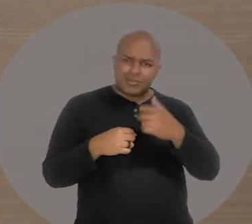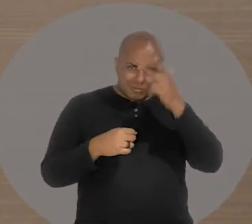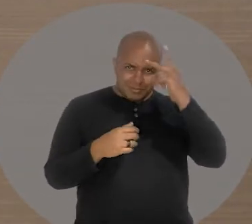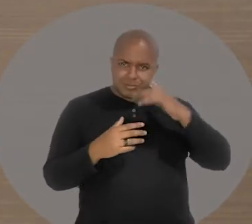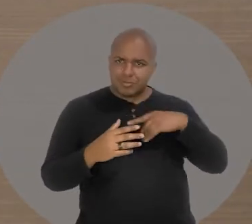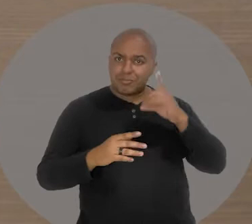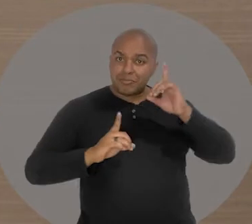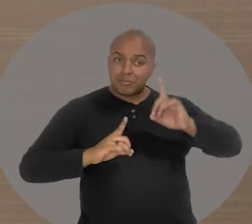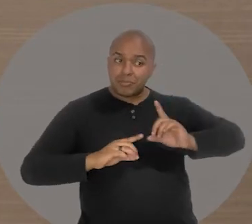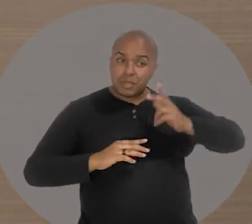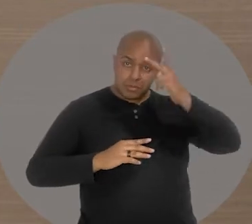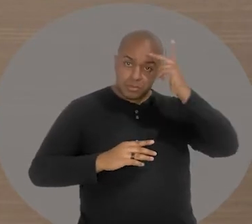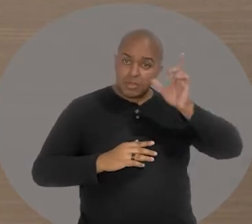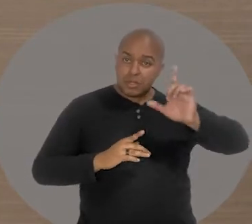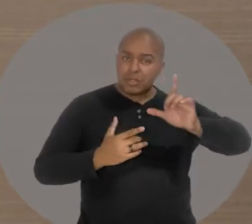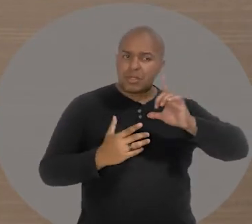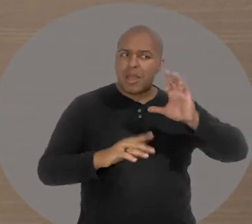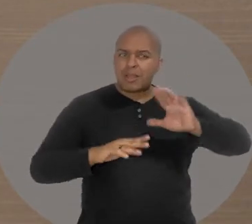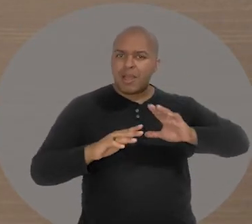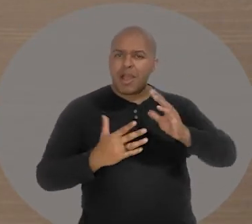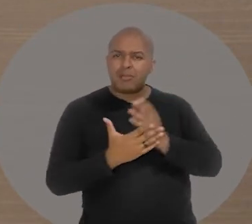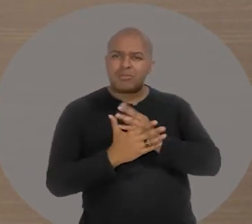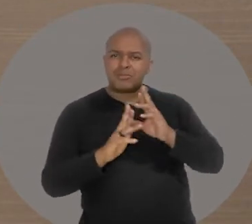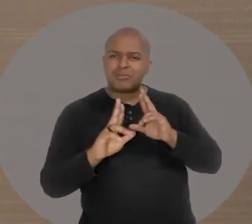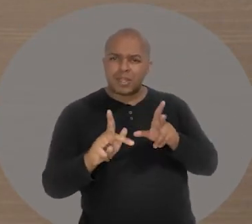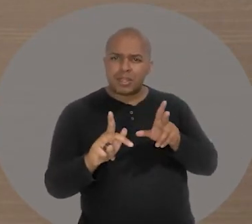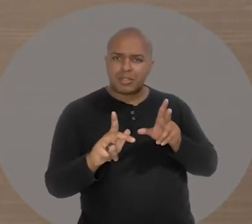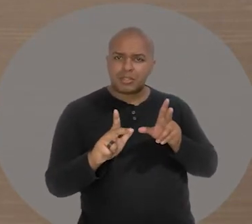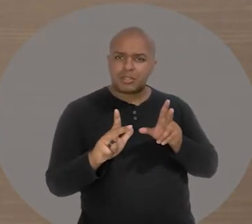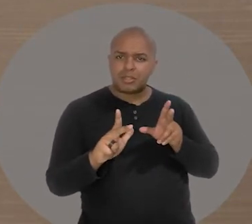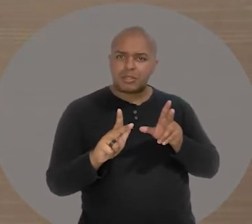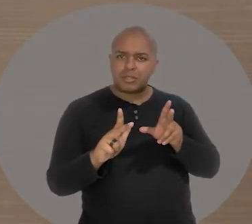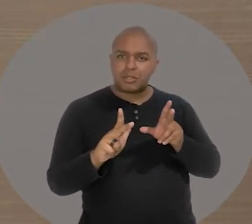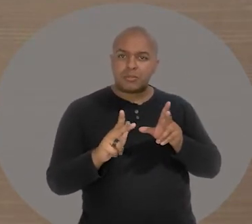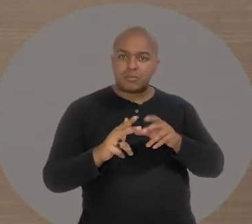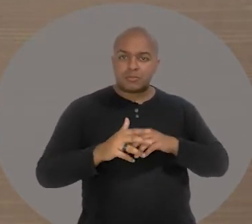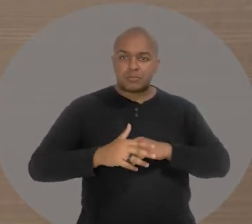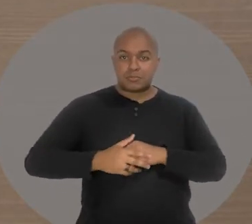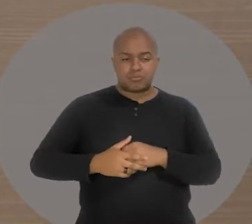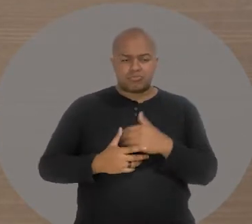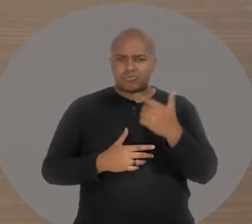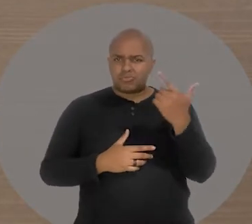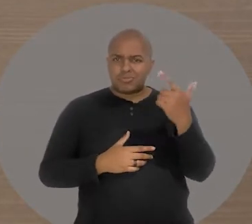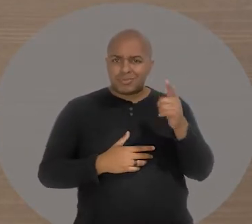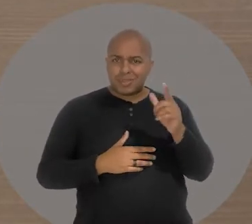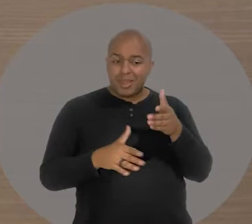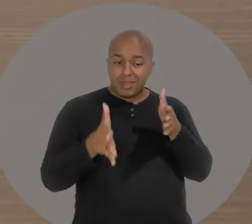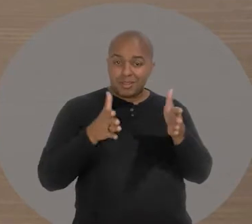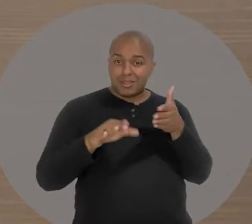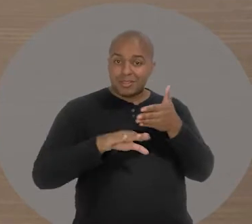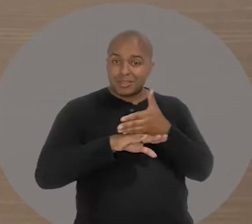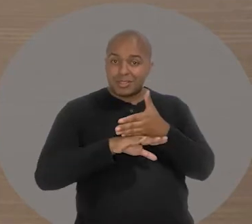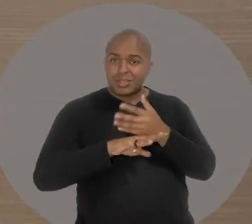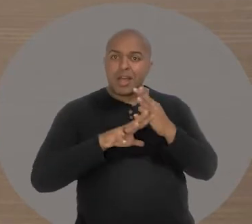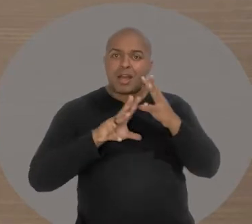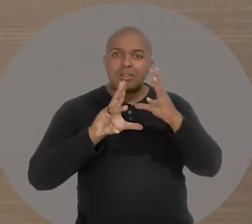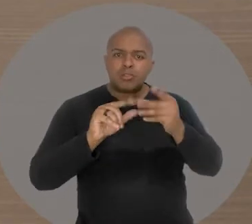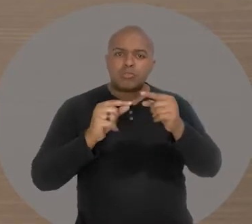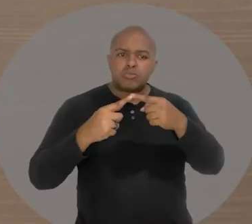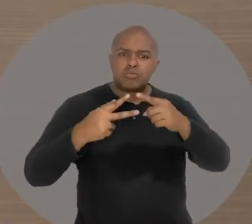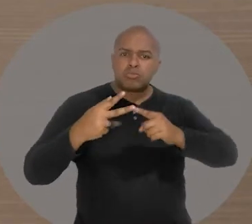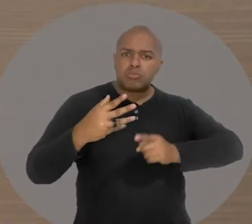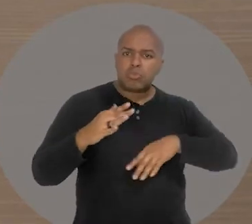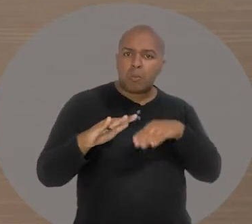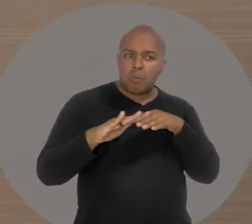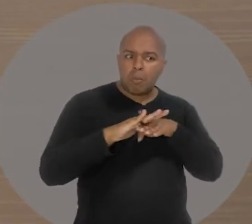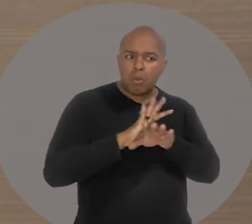uma pessoa que por uma diferença não tiver acesso a todos os bens acumulados